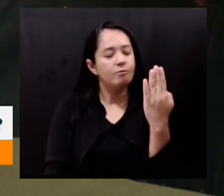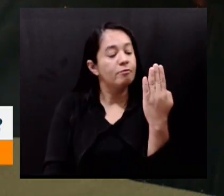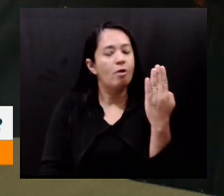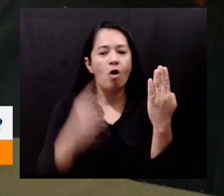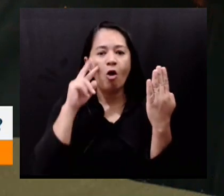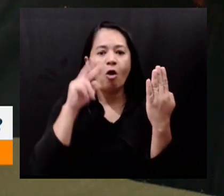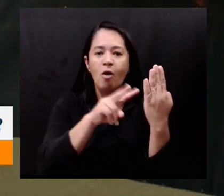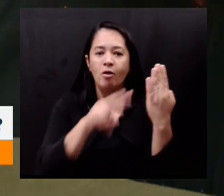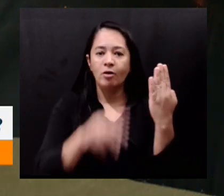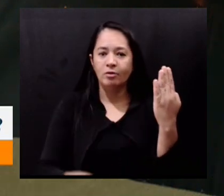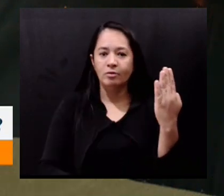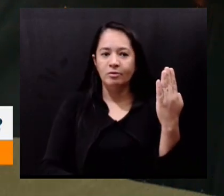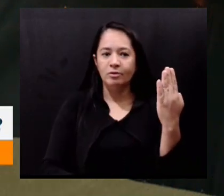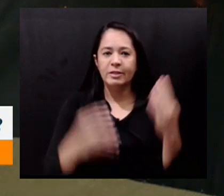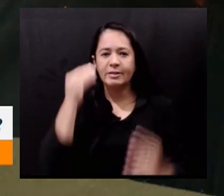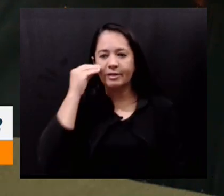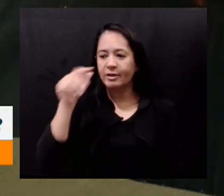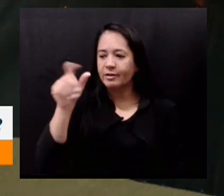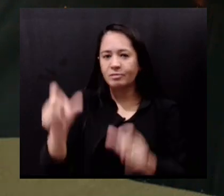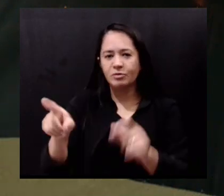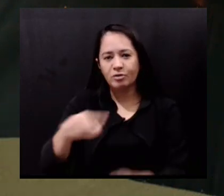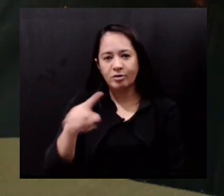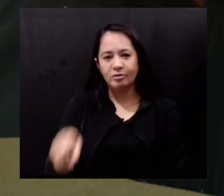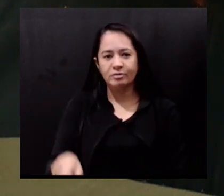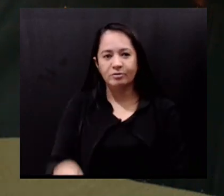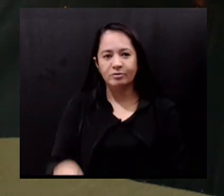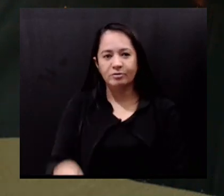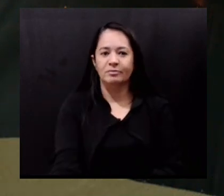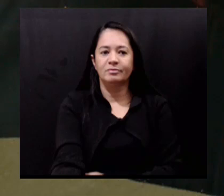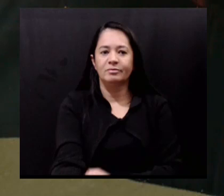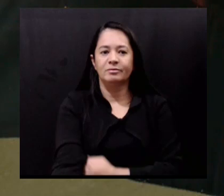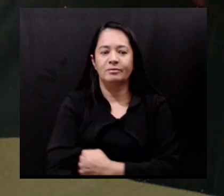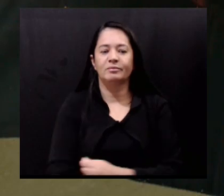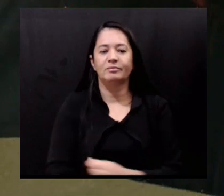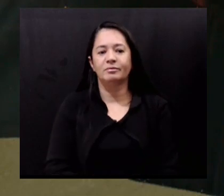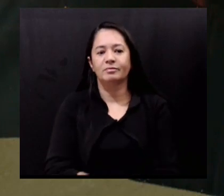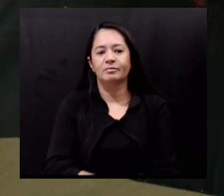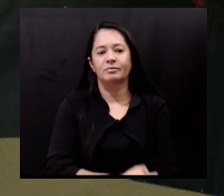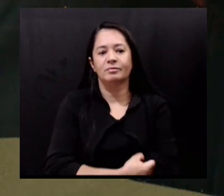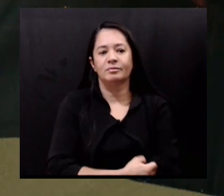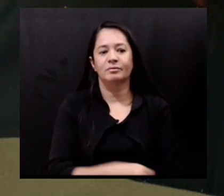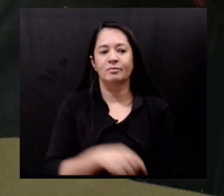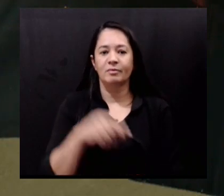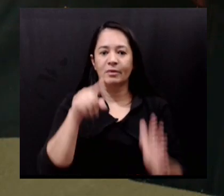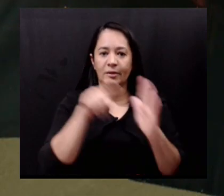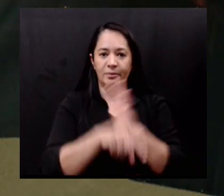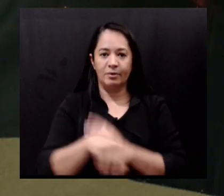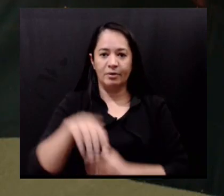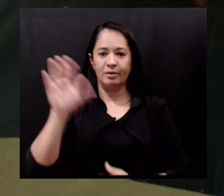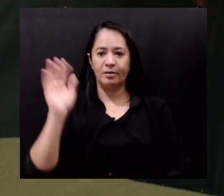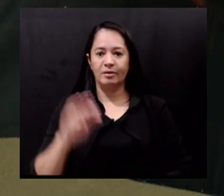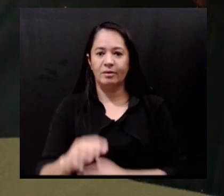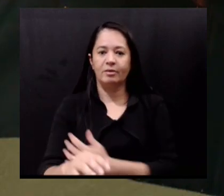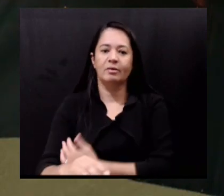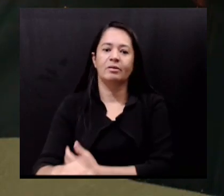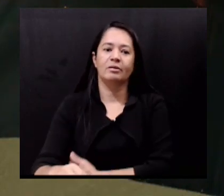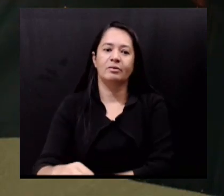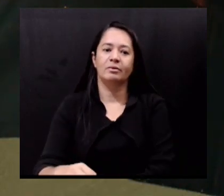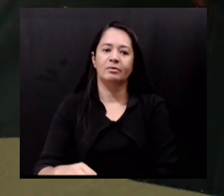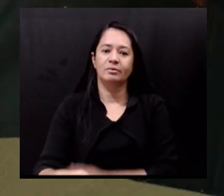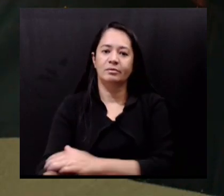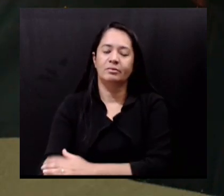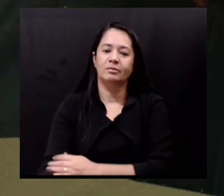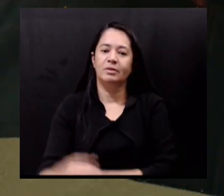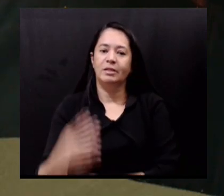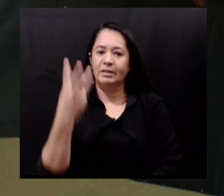Poxa vida, 8h53, vamos lá, tem mais pergunta? A produção está avisando que tem mais 3 perguntinhas, dá tempo, aí depois a gente já vai para as considerações finais.